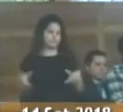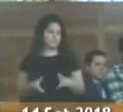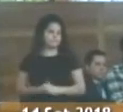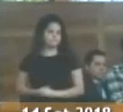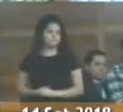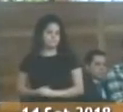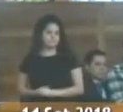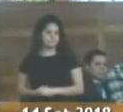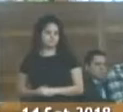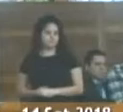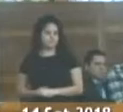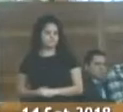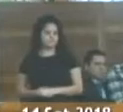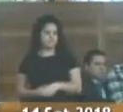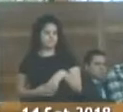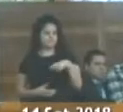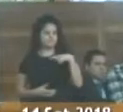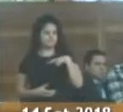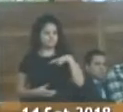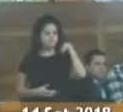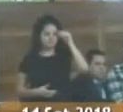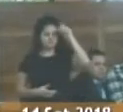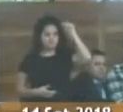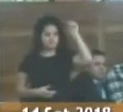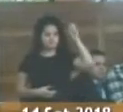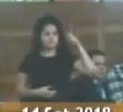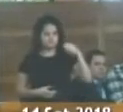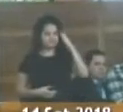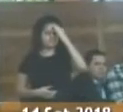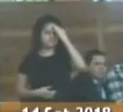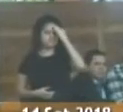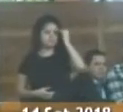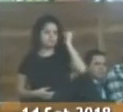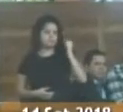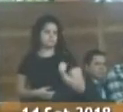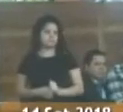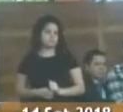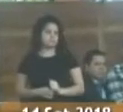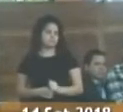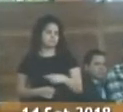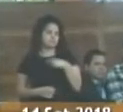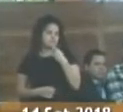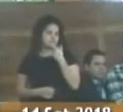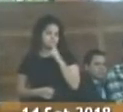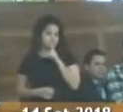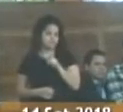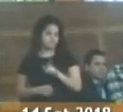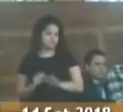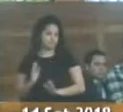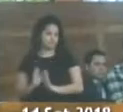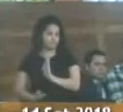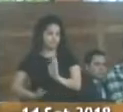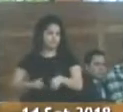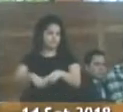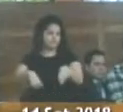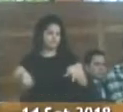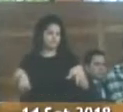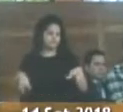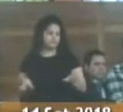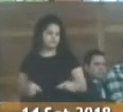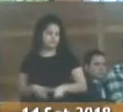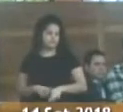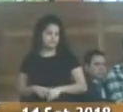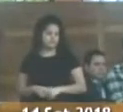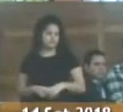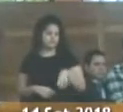e possuidores de uma antiga sabedoria ancestral que conseguiu gerir sustentavelmente seus territórios ao longo dos últimos